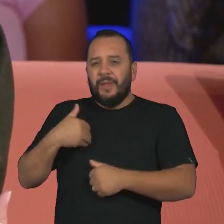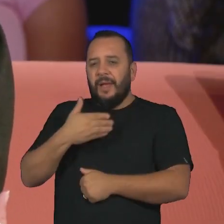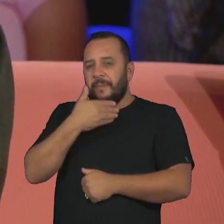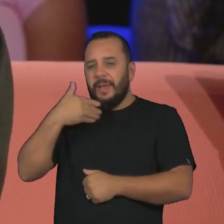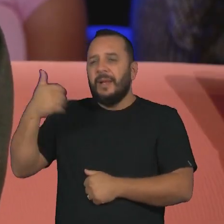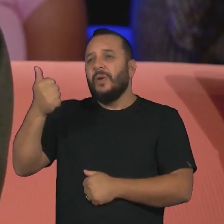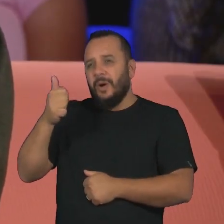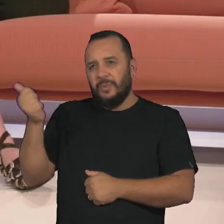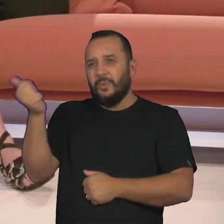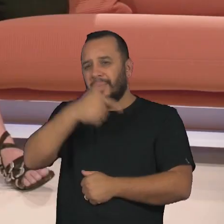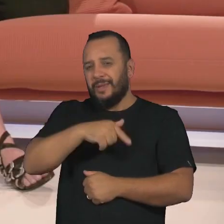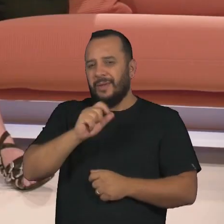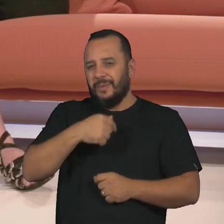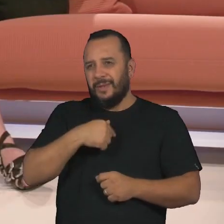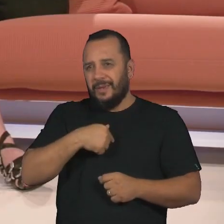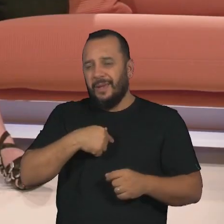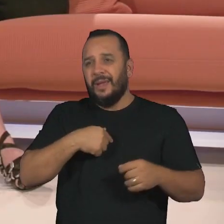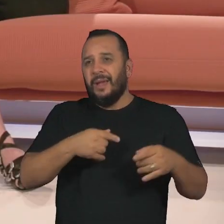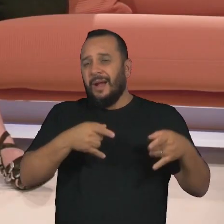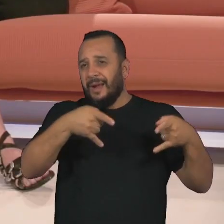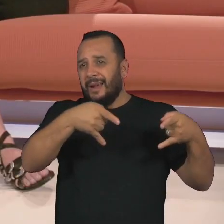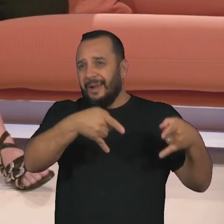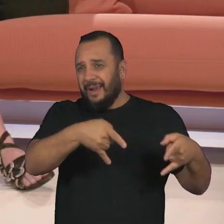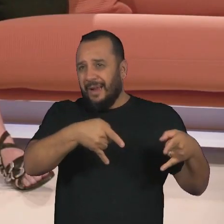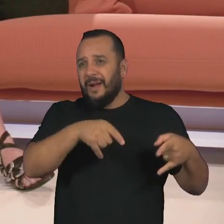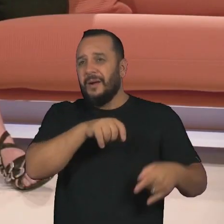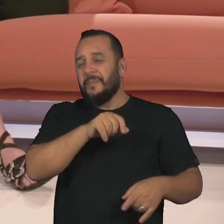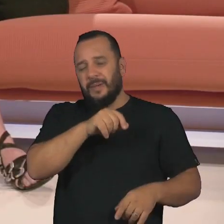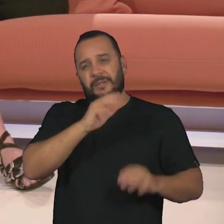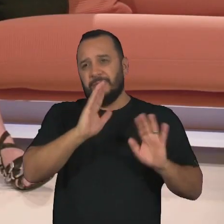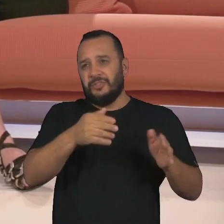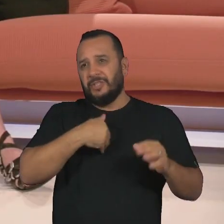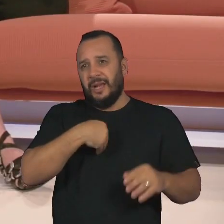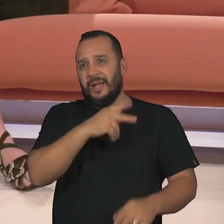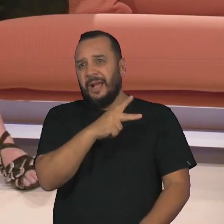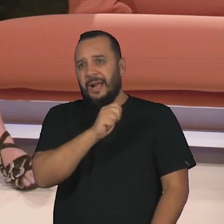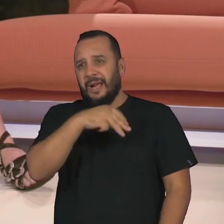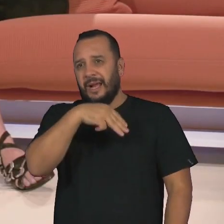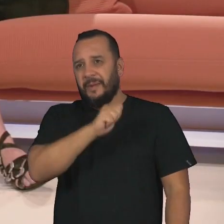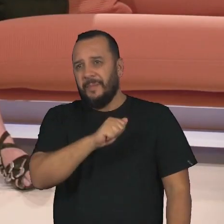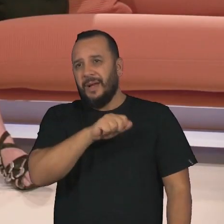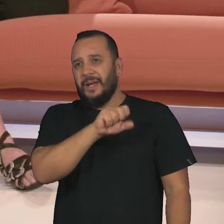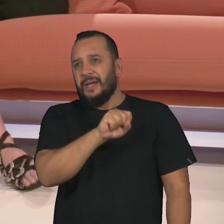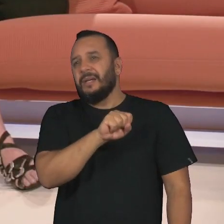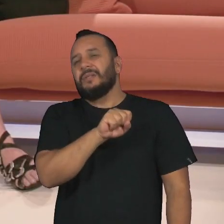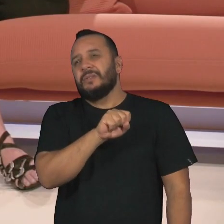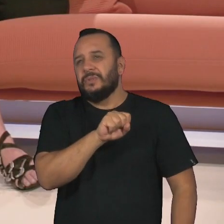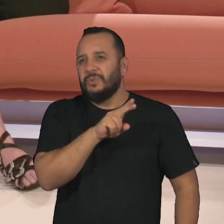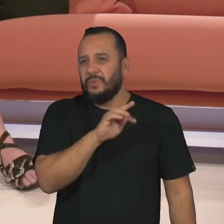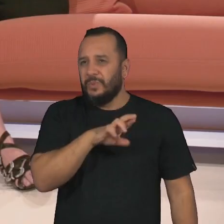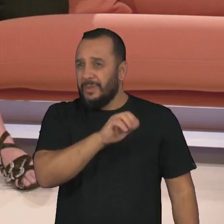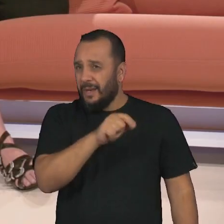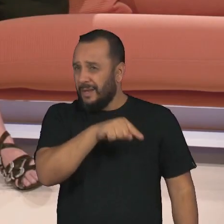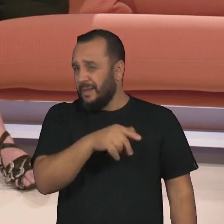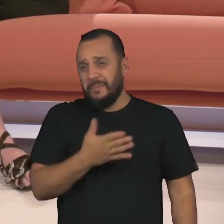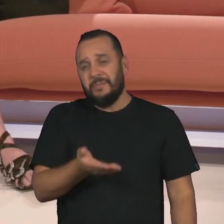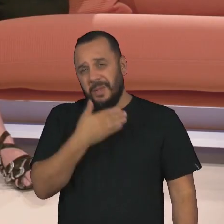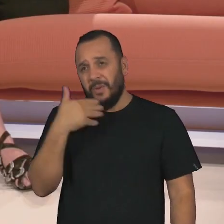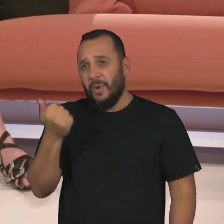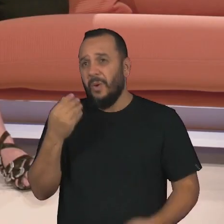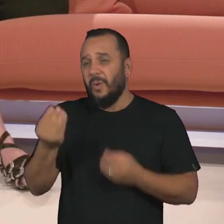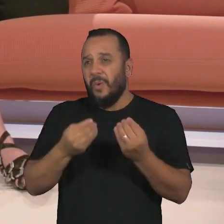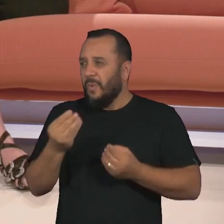fala muito disso. Como que você, num terreno absolutamente opressor, você se liberta o seu